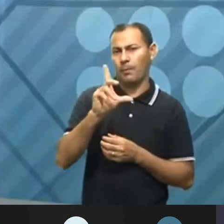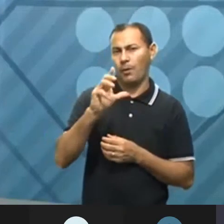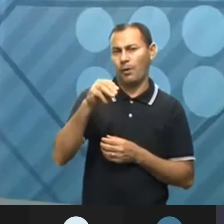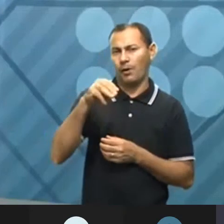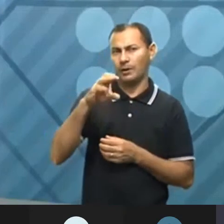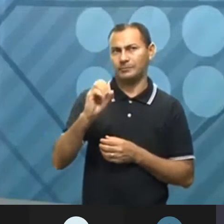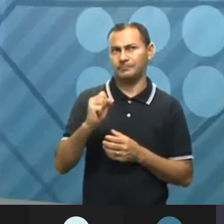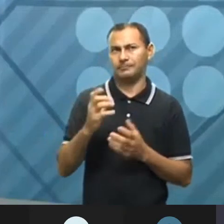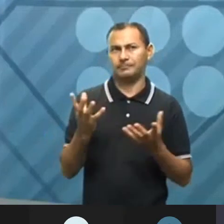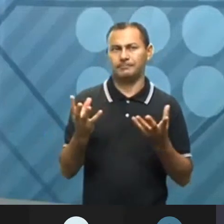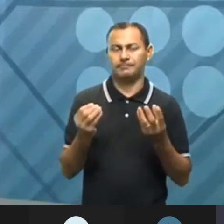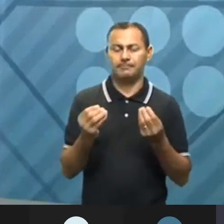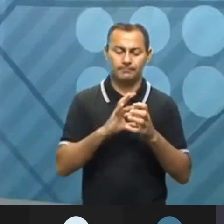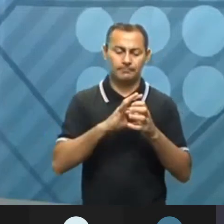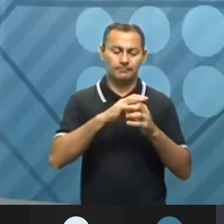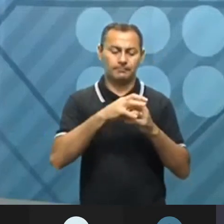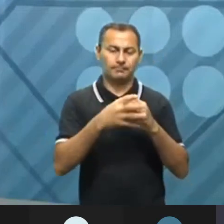pulmões